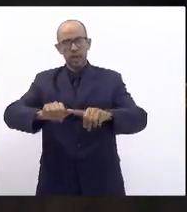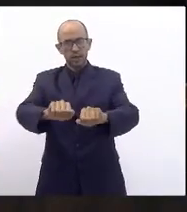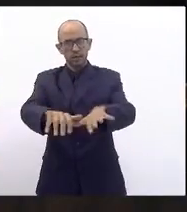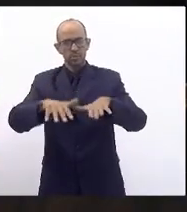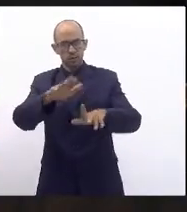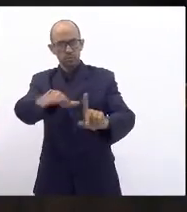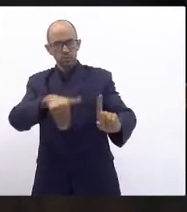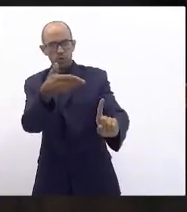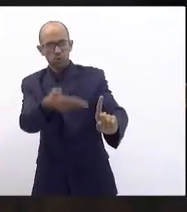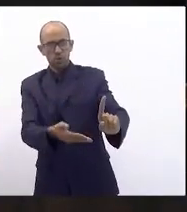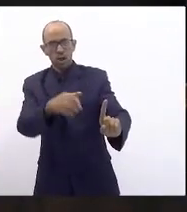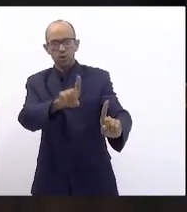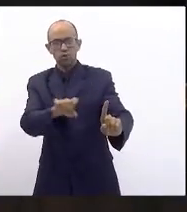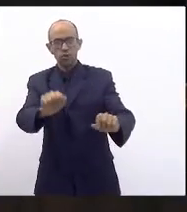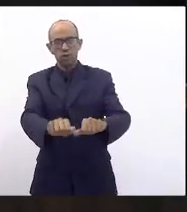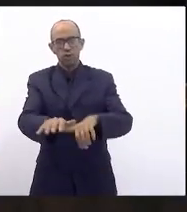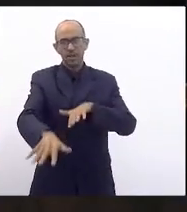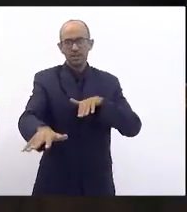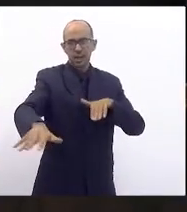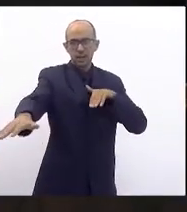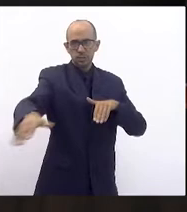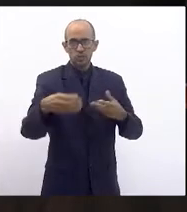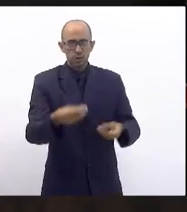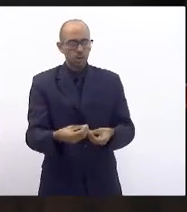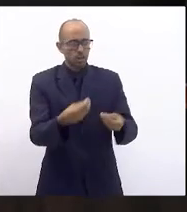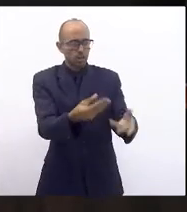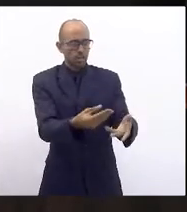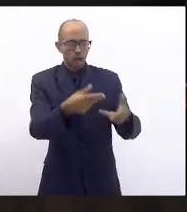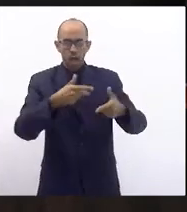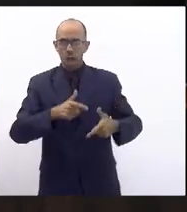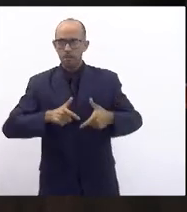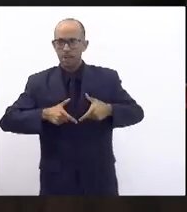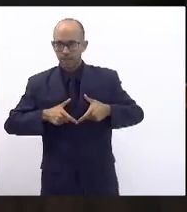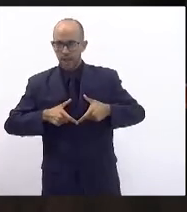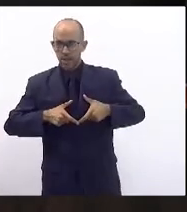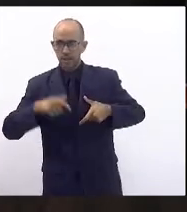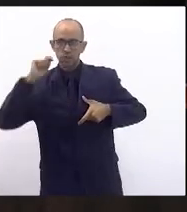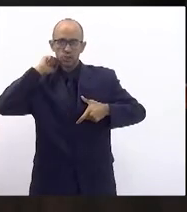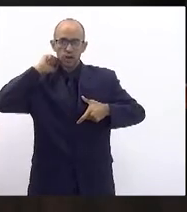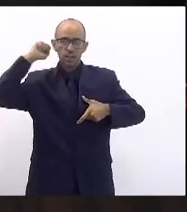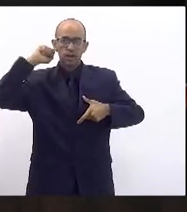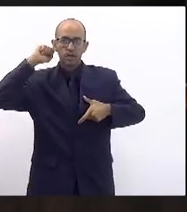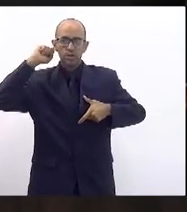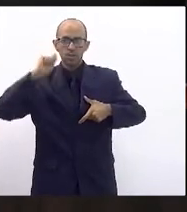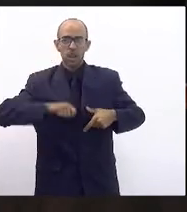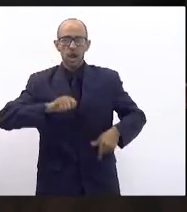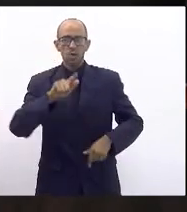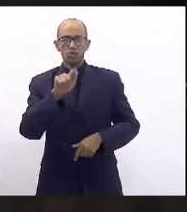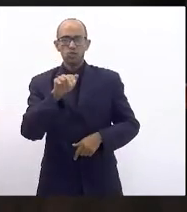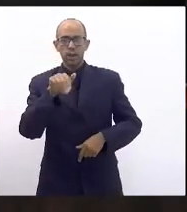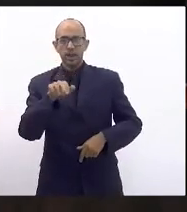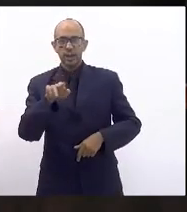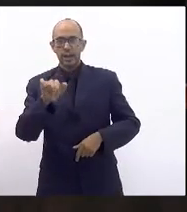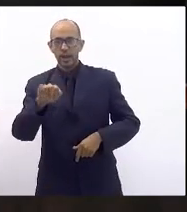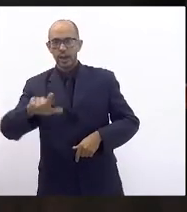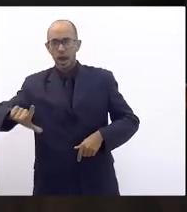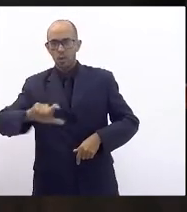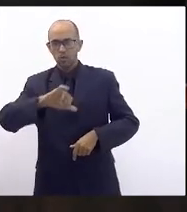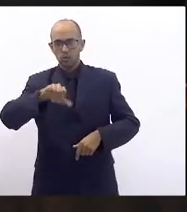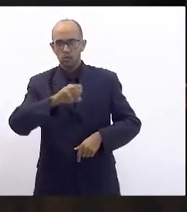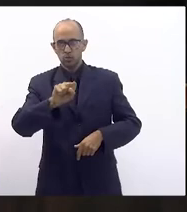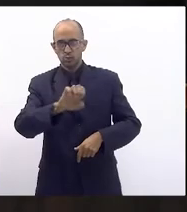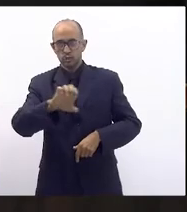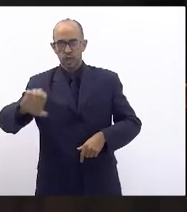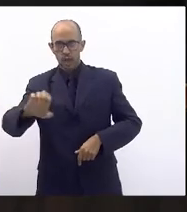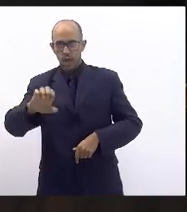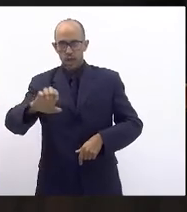em homenagem ao Dia do exército entrega de medalhas de lá dente ao General do Exército José Eduardo Pereira Comandante